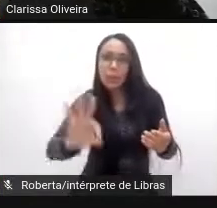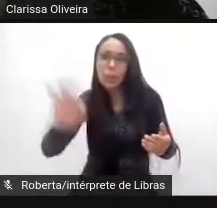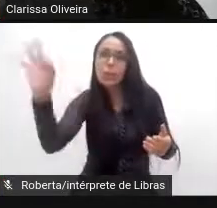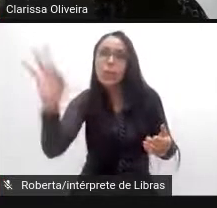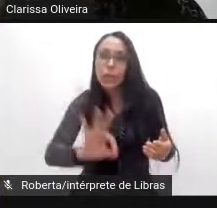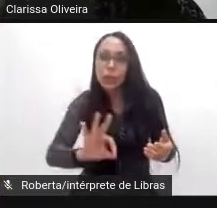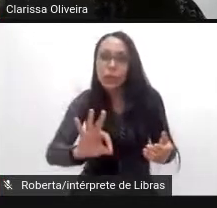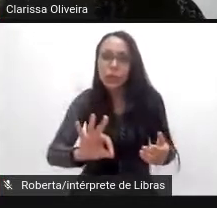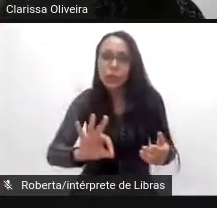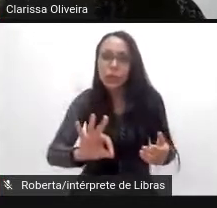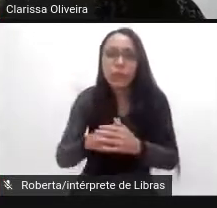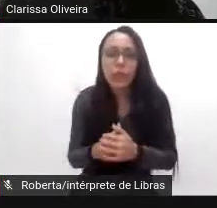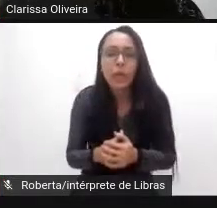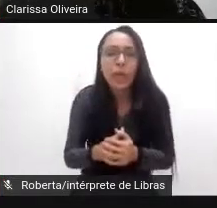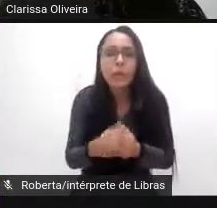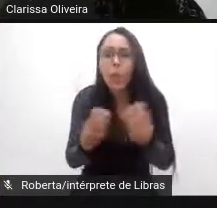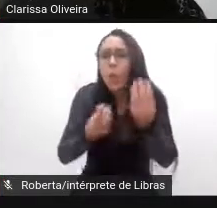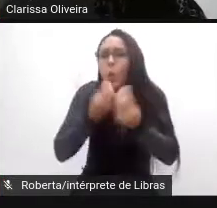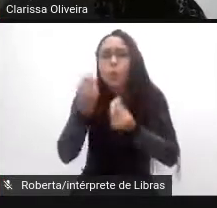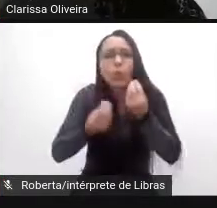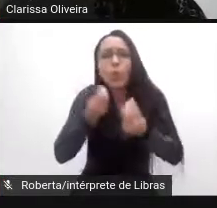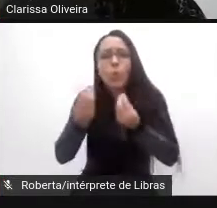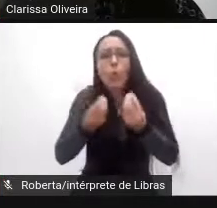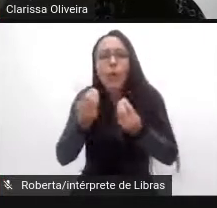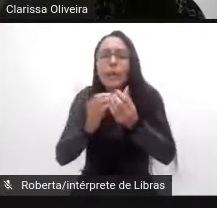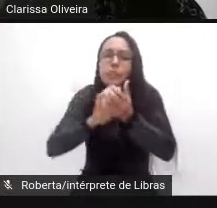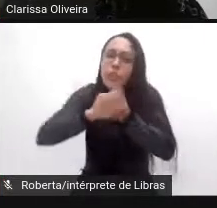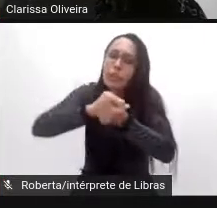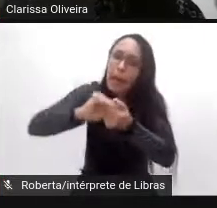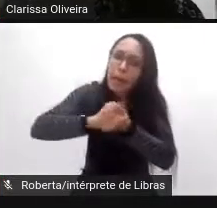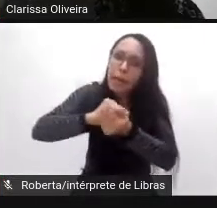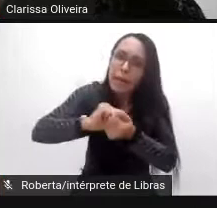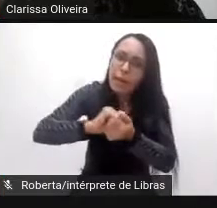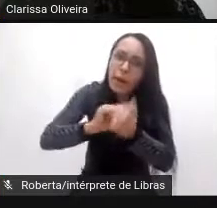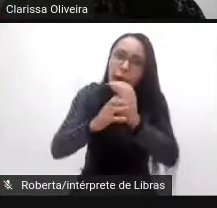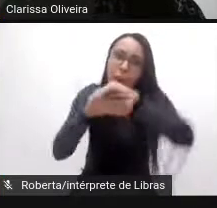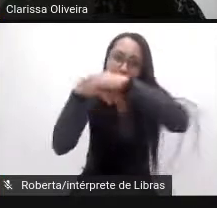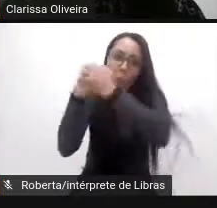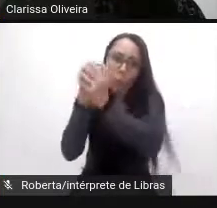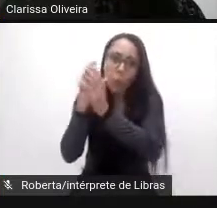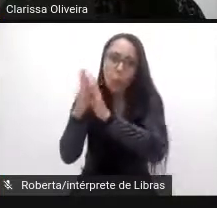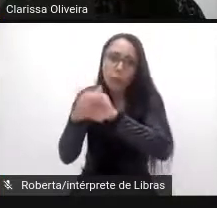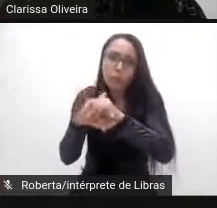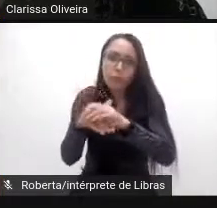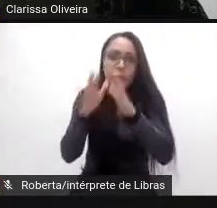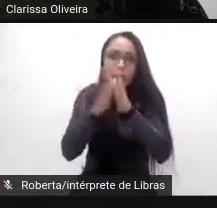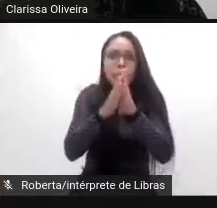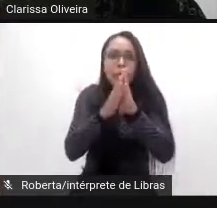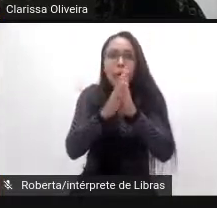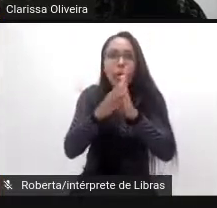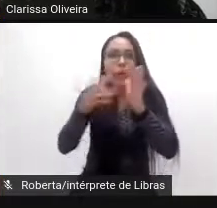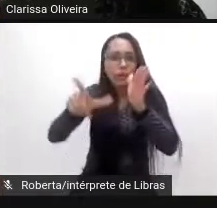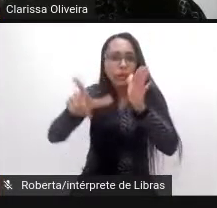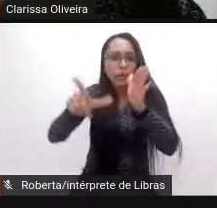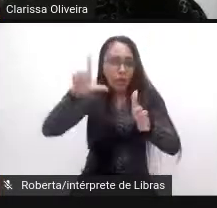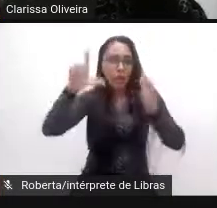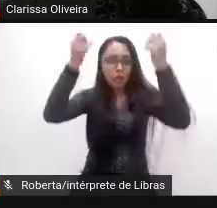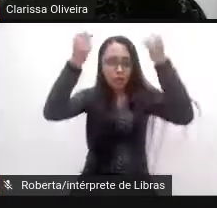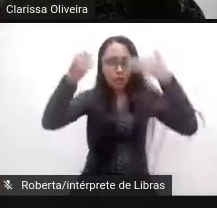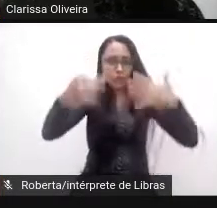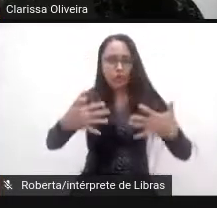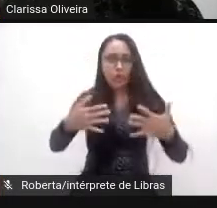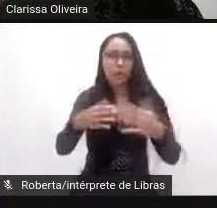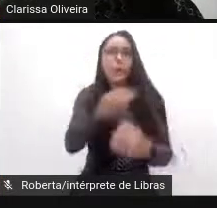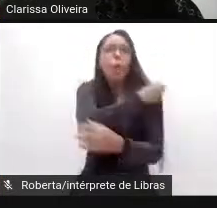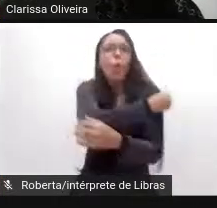lá. Como é que a gente vai lavar essas nossas mãos, Clarissa? Outra coisa, antes disso. O álcool a 70%